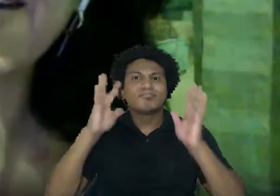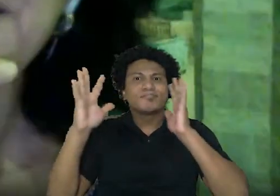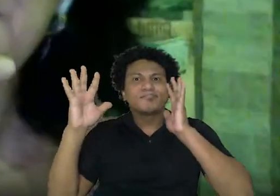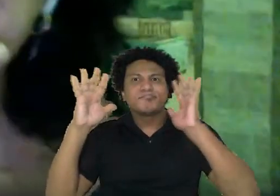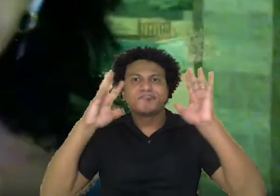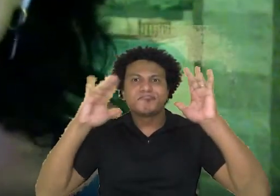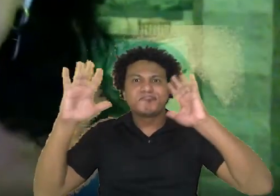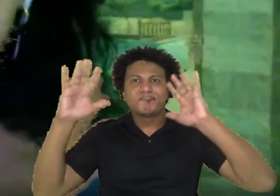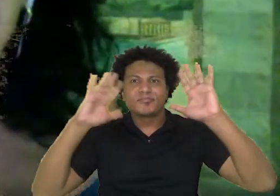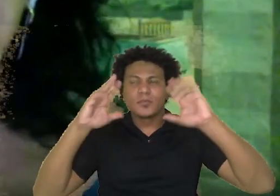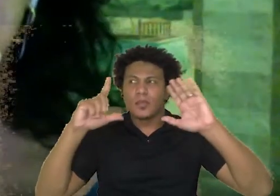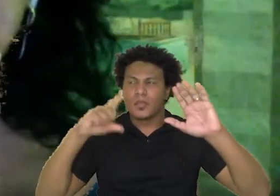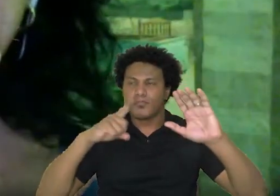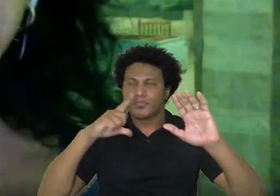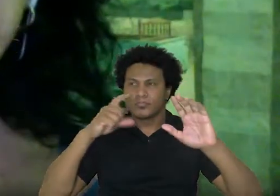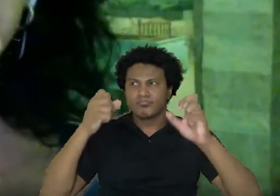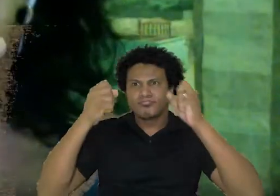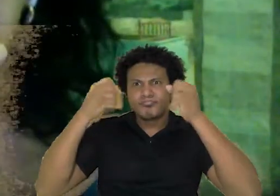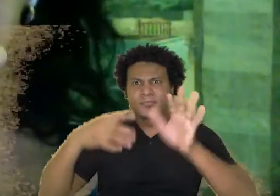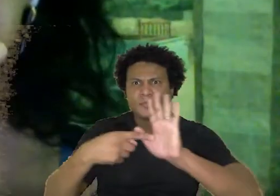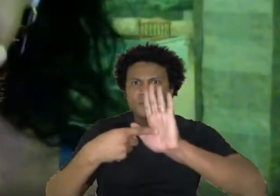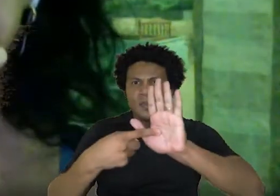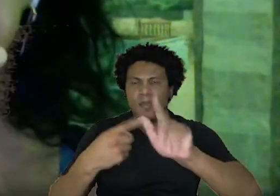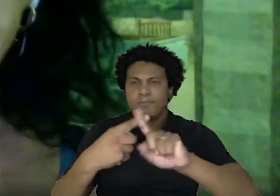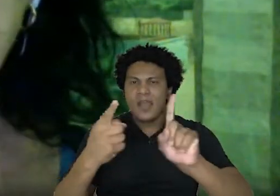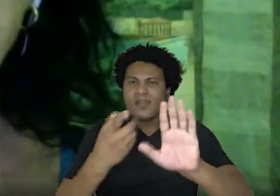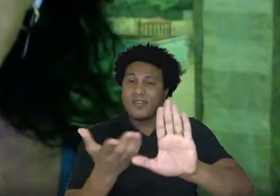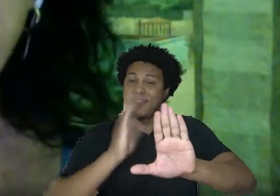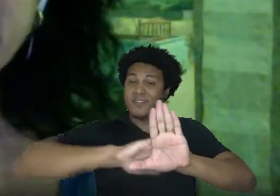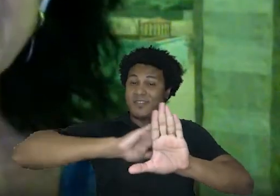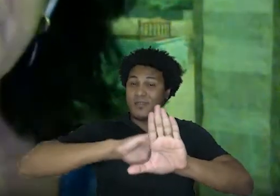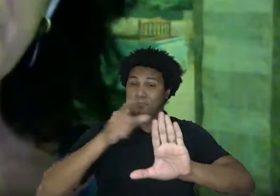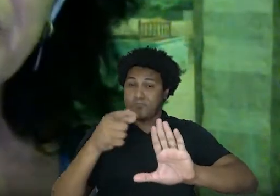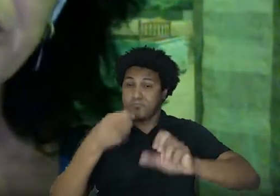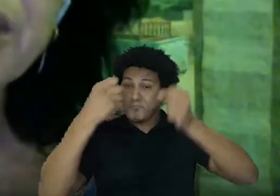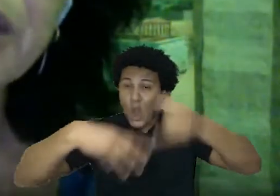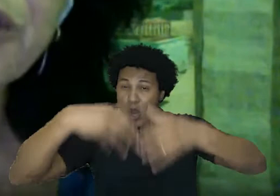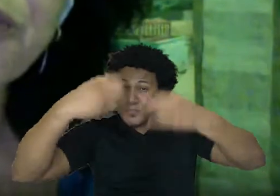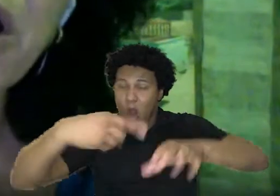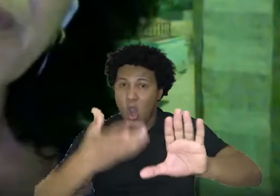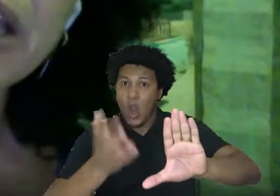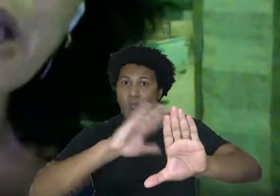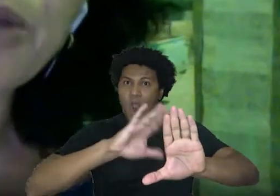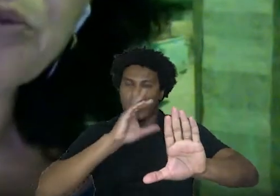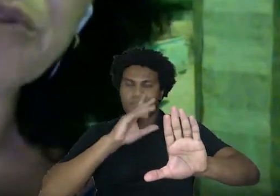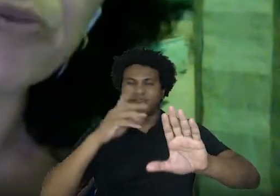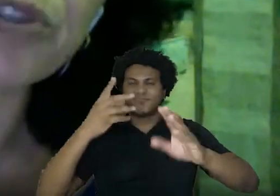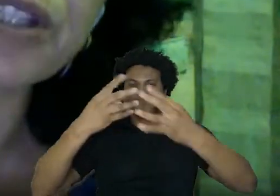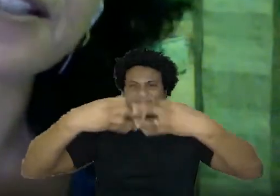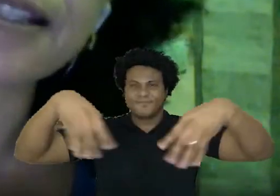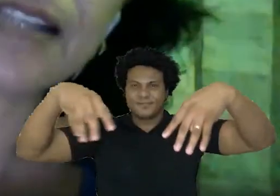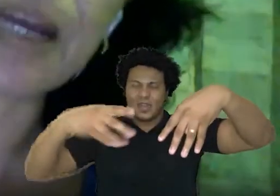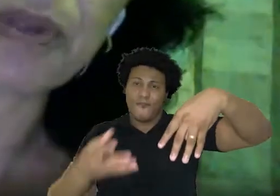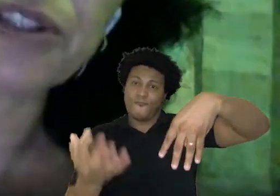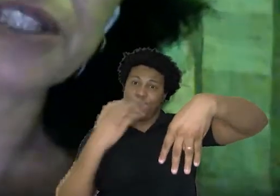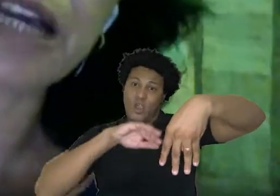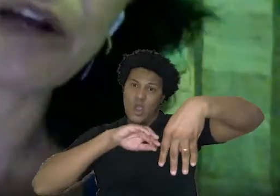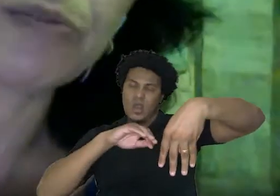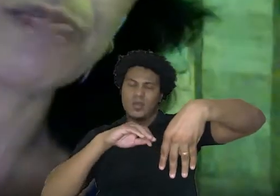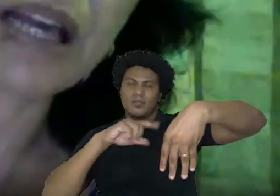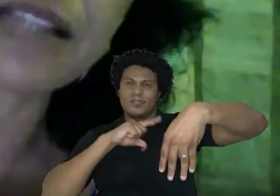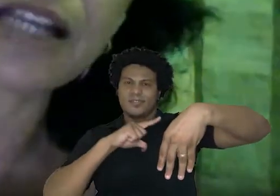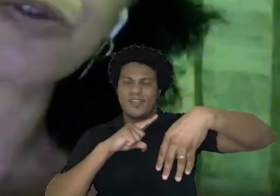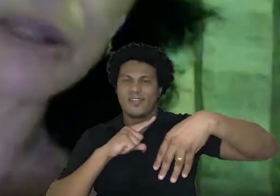ser, né? Eu acho genial a maneira como é colocado, esse imaginário se transforma e ao mesmo tempo se distancia, porque você